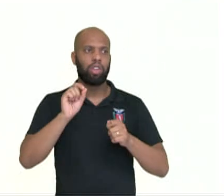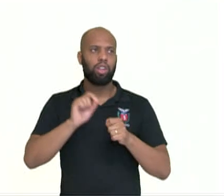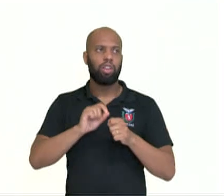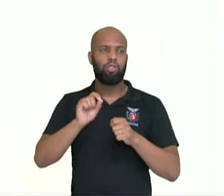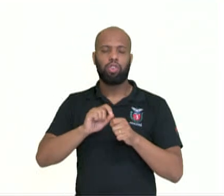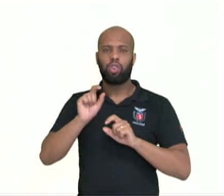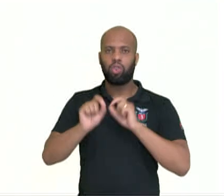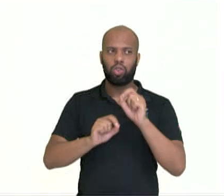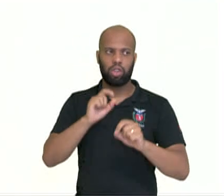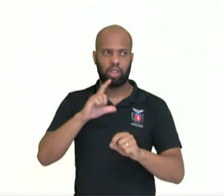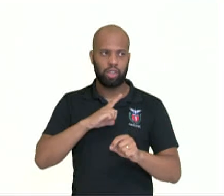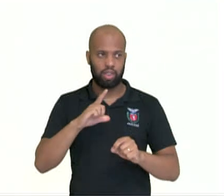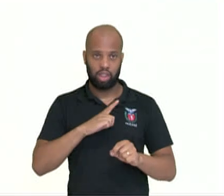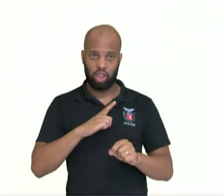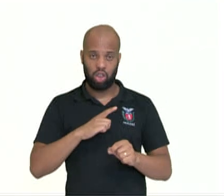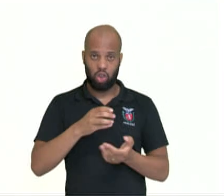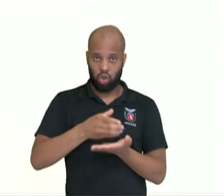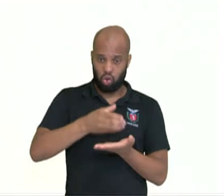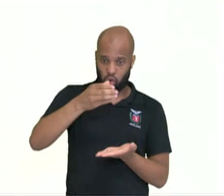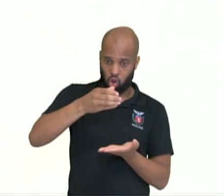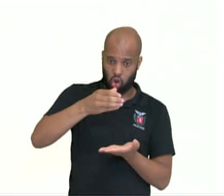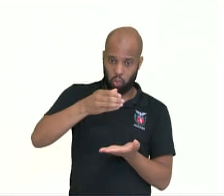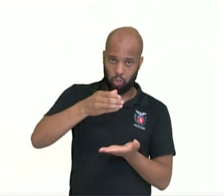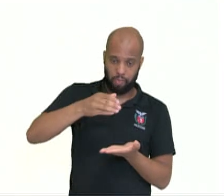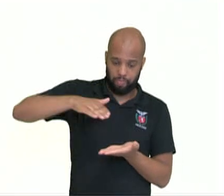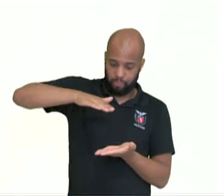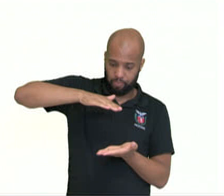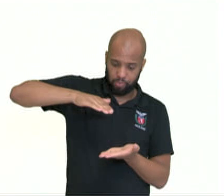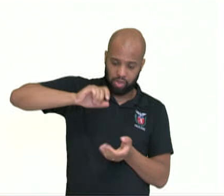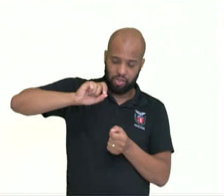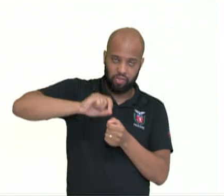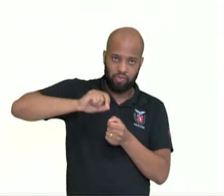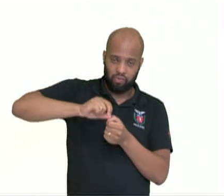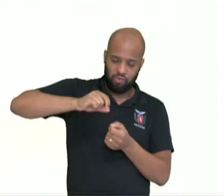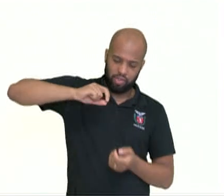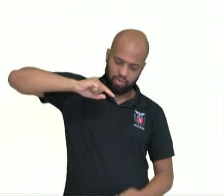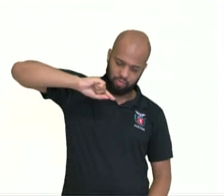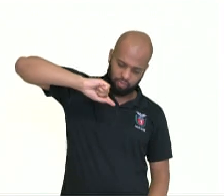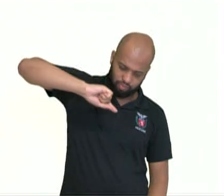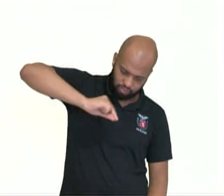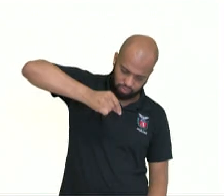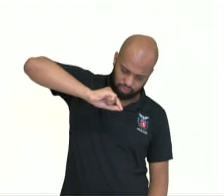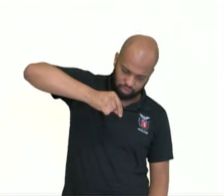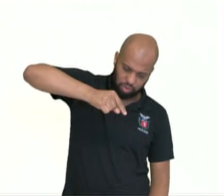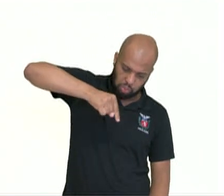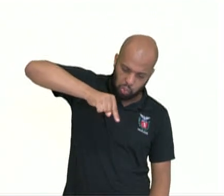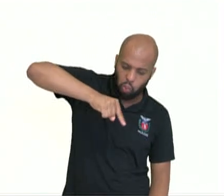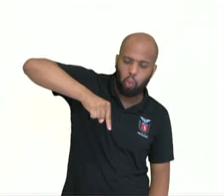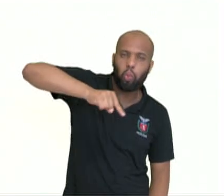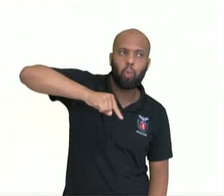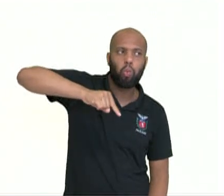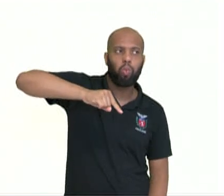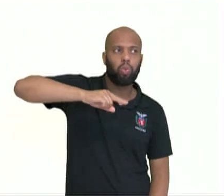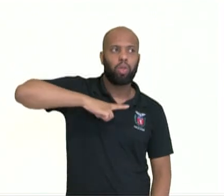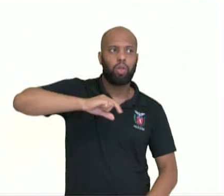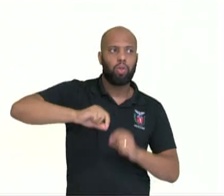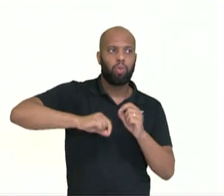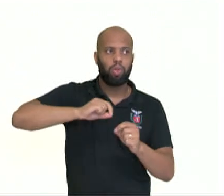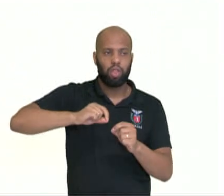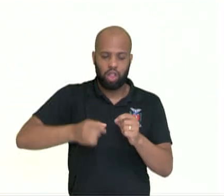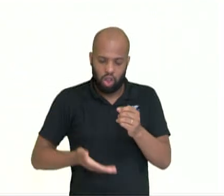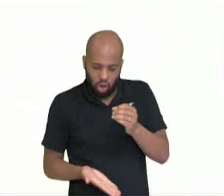furo no fundo do copo. Então, você vai fazer um furo aqui no fundo do copo e colar nesse plano que é o